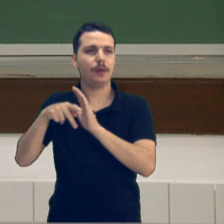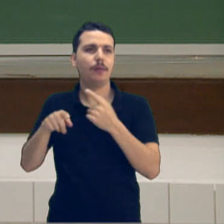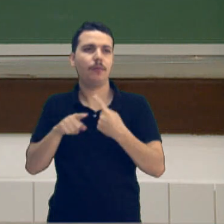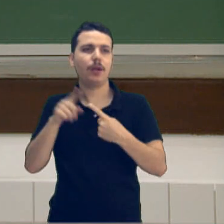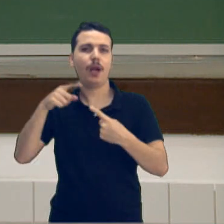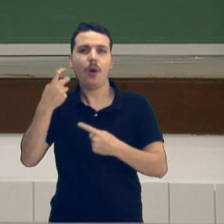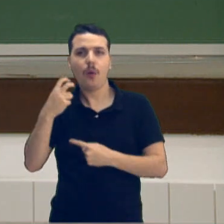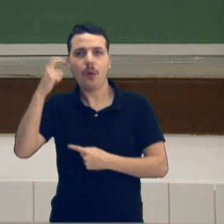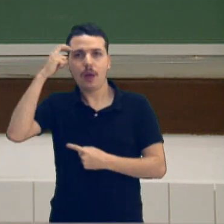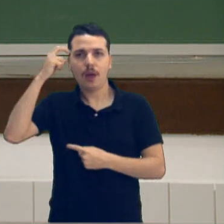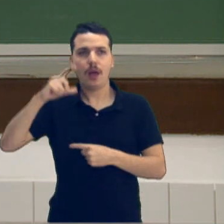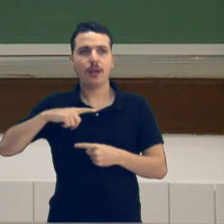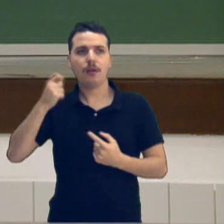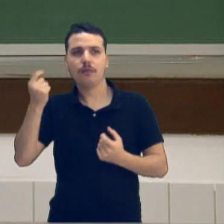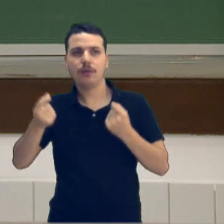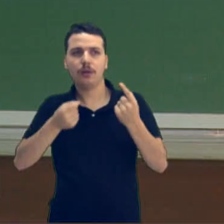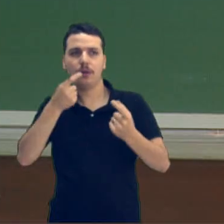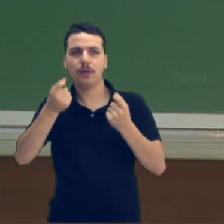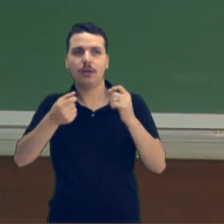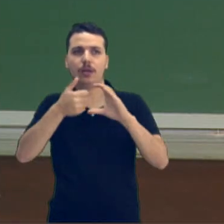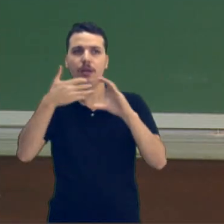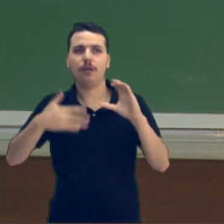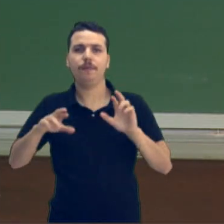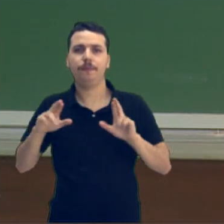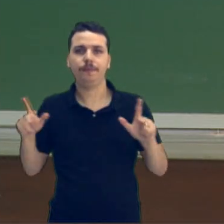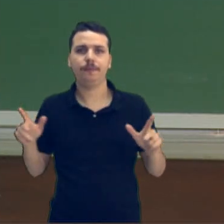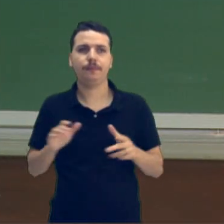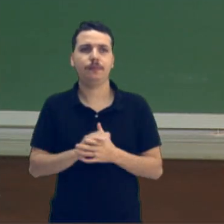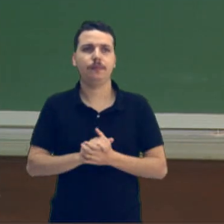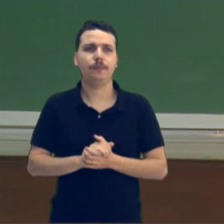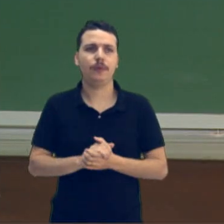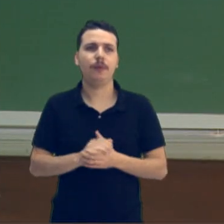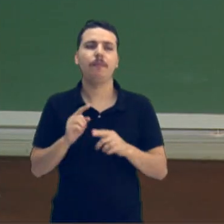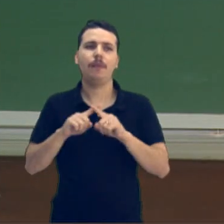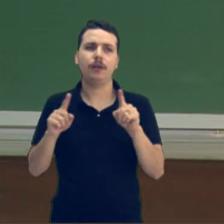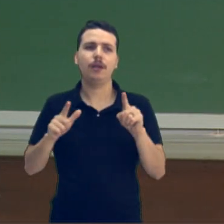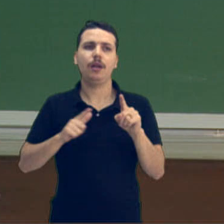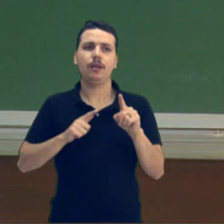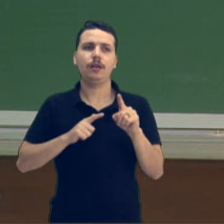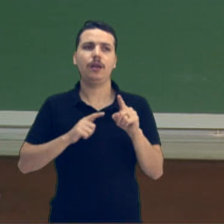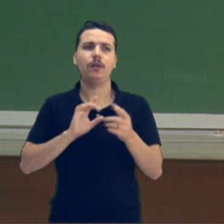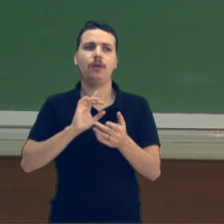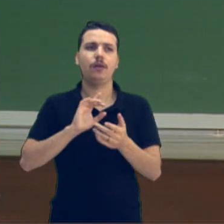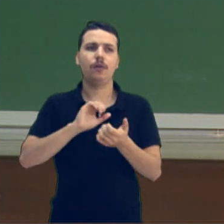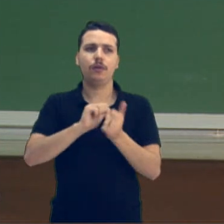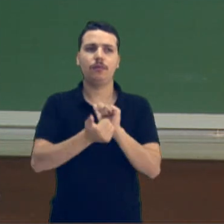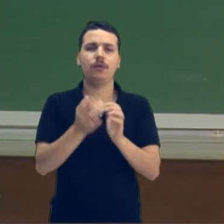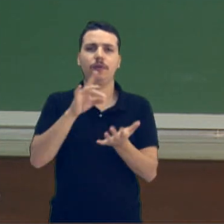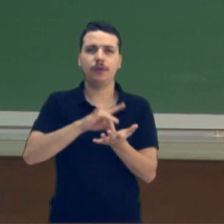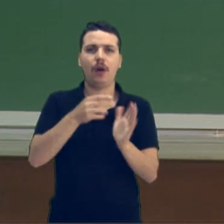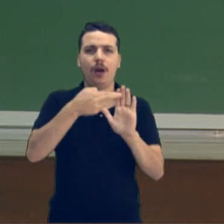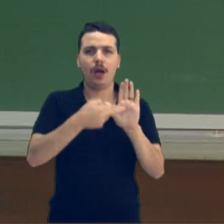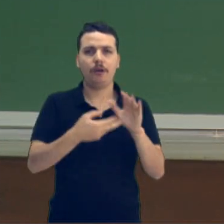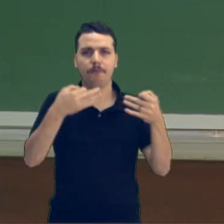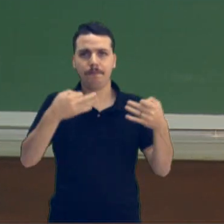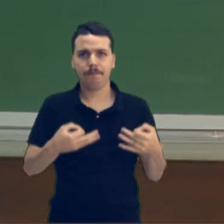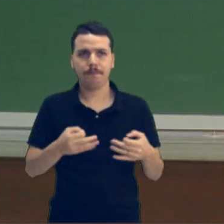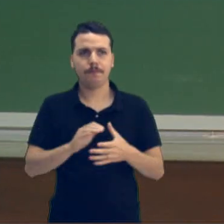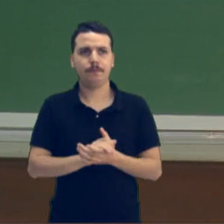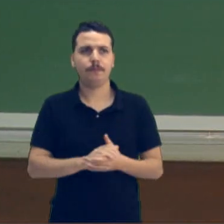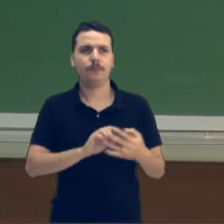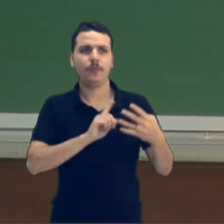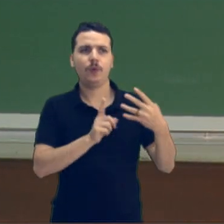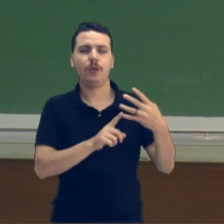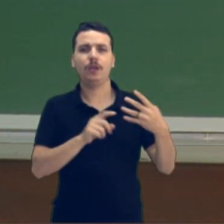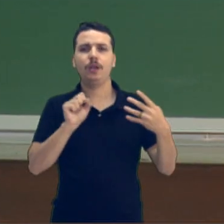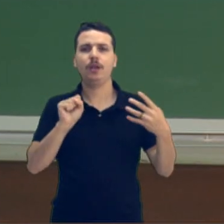também é cultural, tem algumas características que distinguem, embora tenha o esporte oficial com as regras, certinho. O squash,